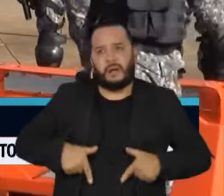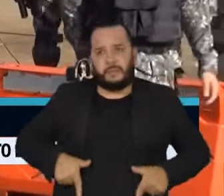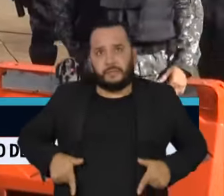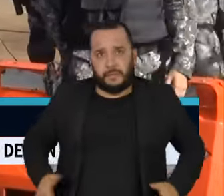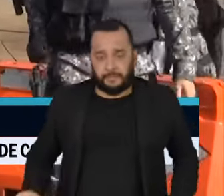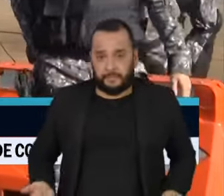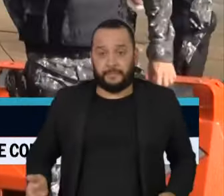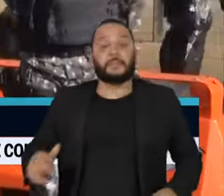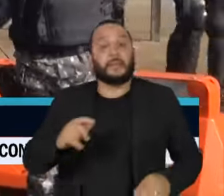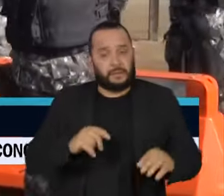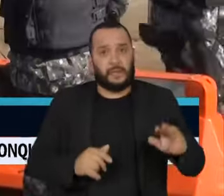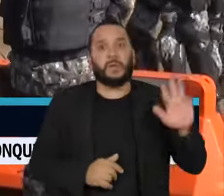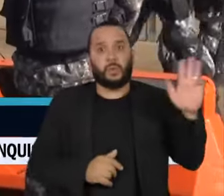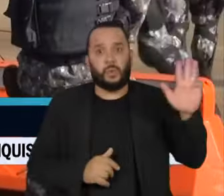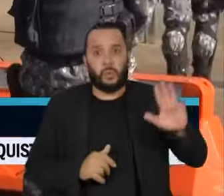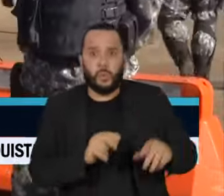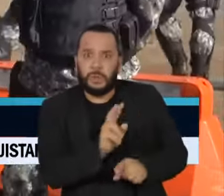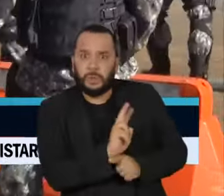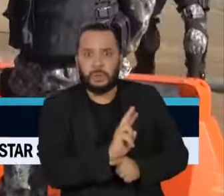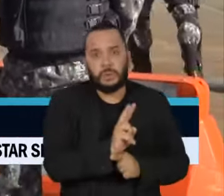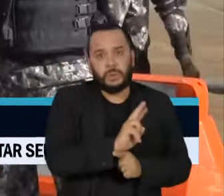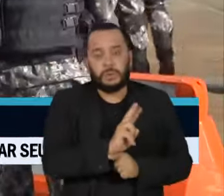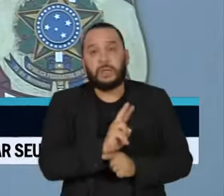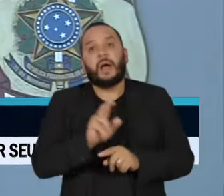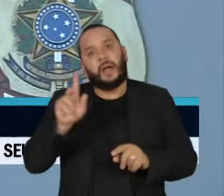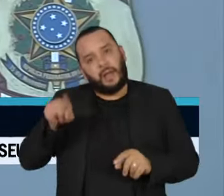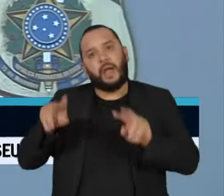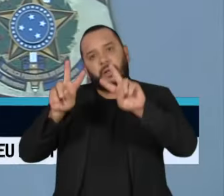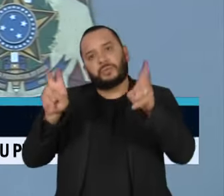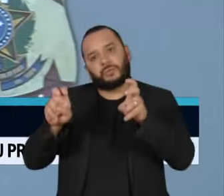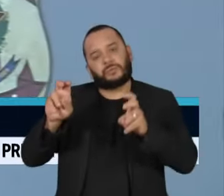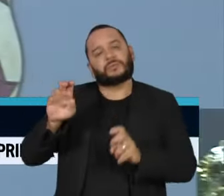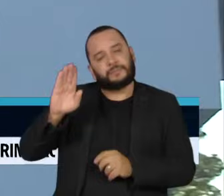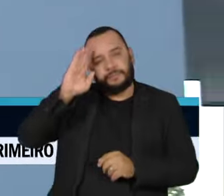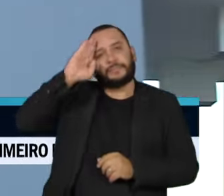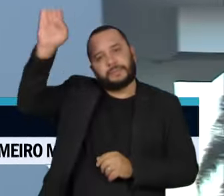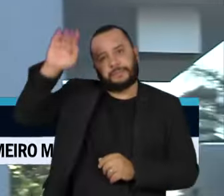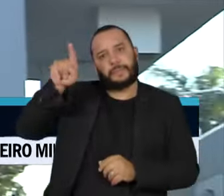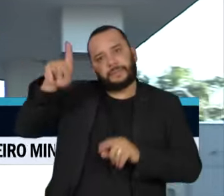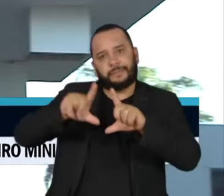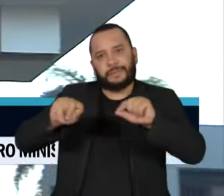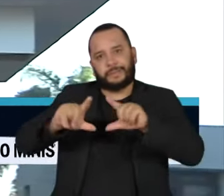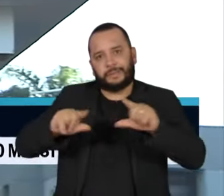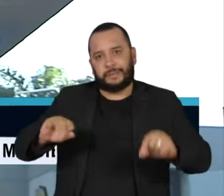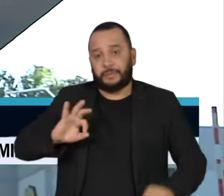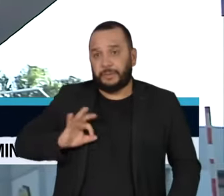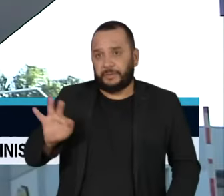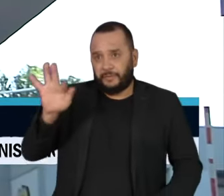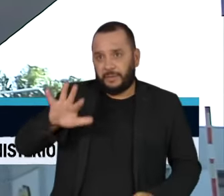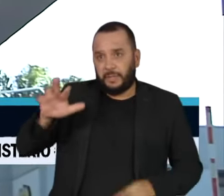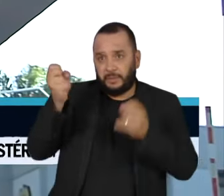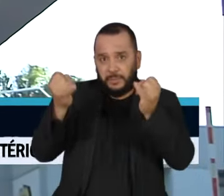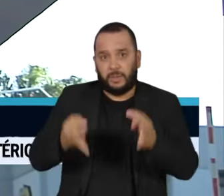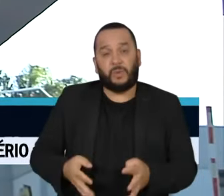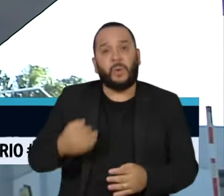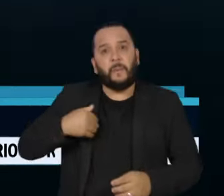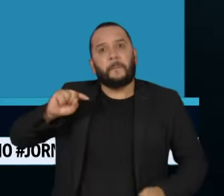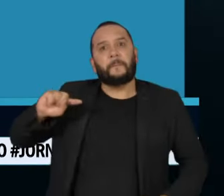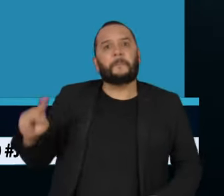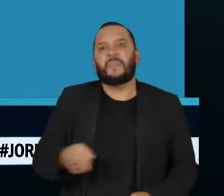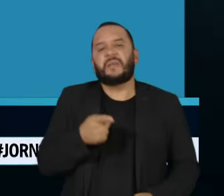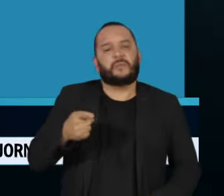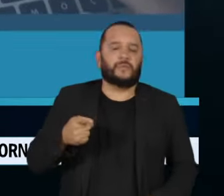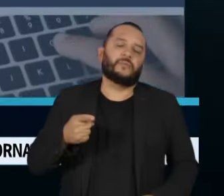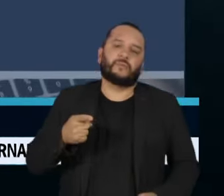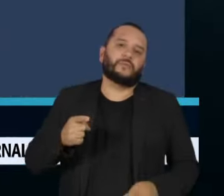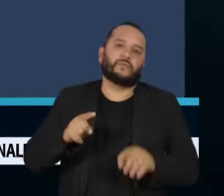presidencial é um dos assuntos prioritários em Brasília esta semana. Hoje, a Polícia Federal informou que mais de 1.000 servidores vão trabalhar no evento.